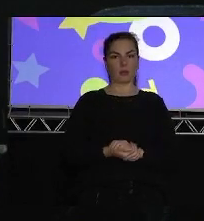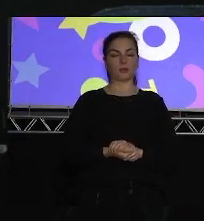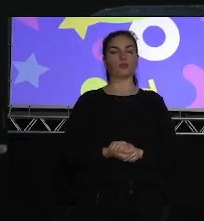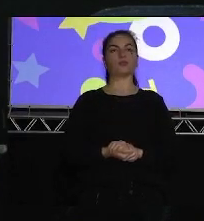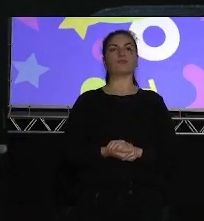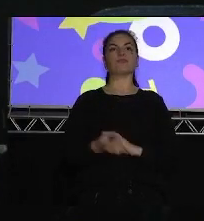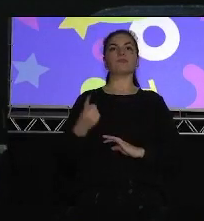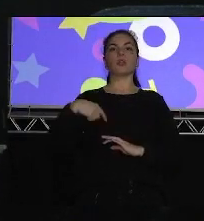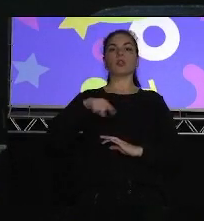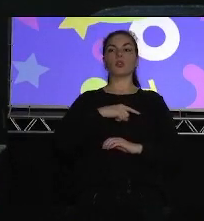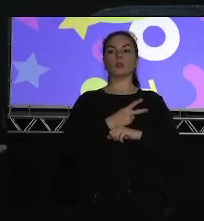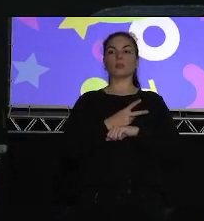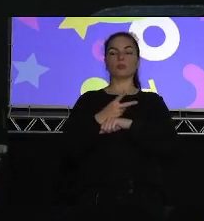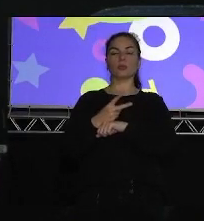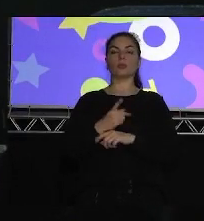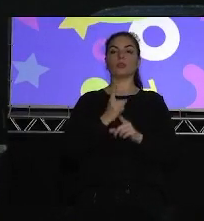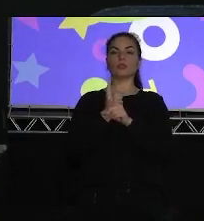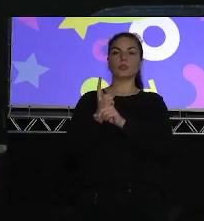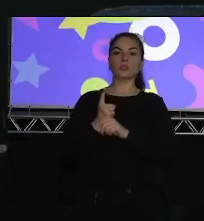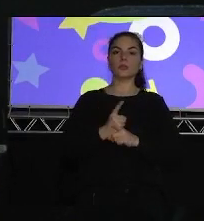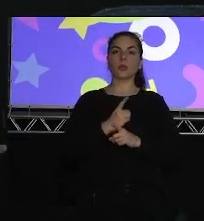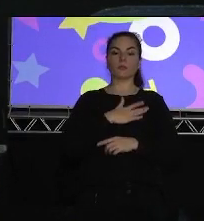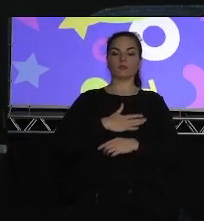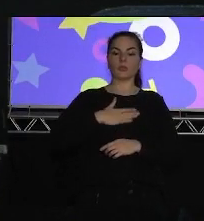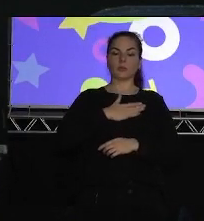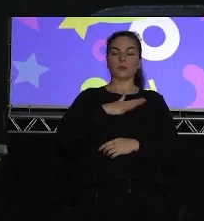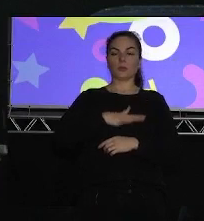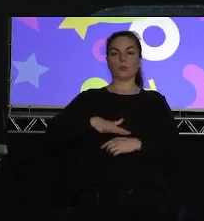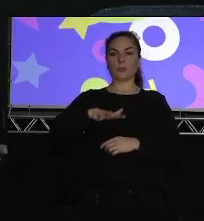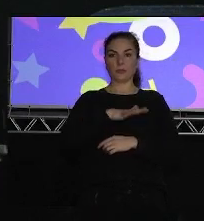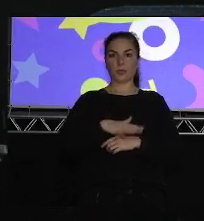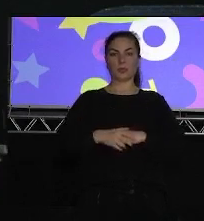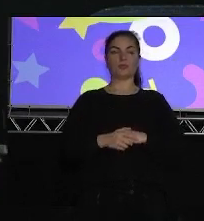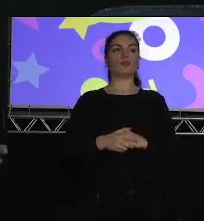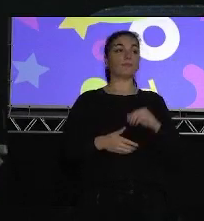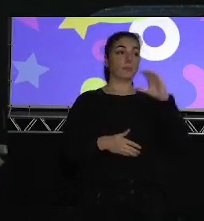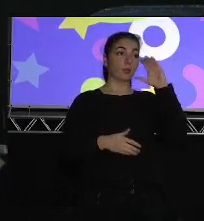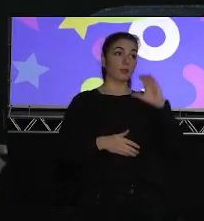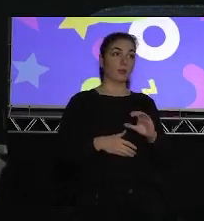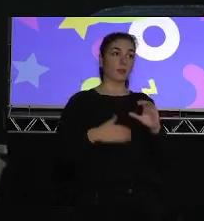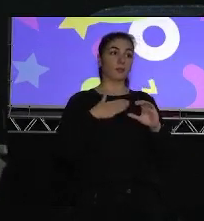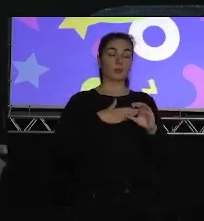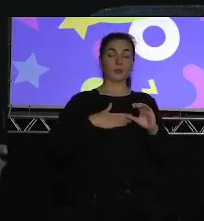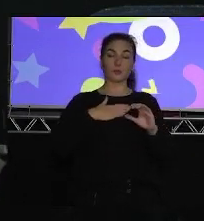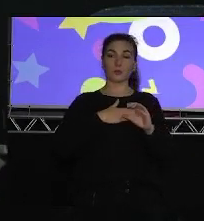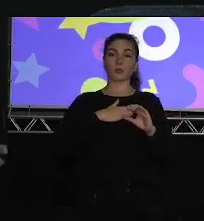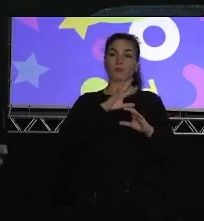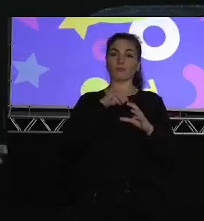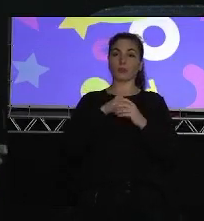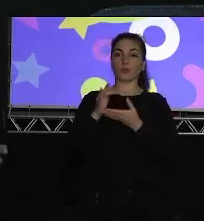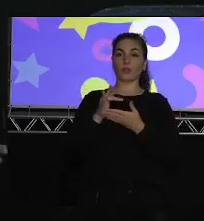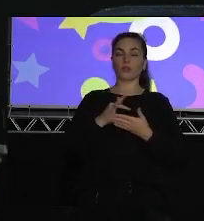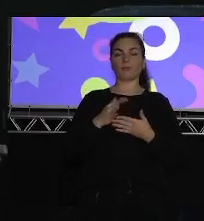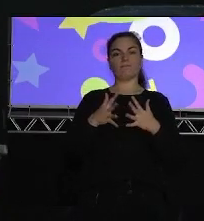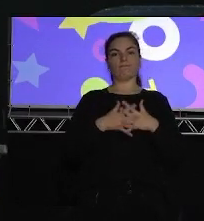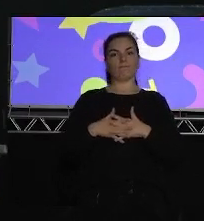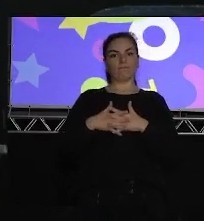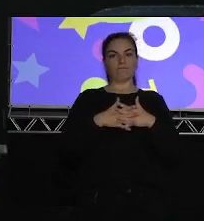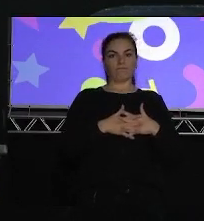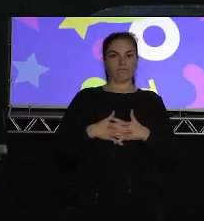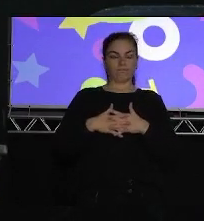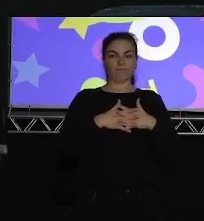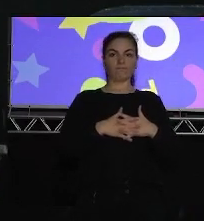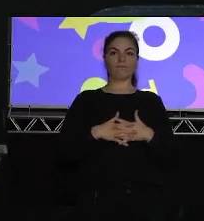identificar problemas e insatisfações do ambiente. Então, a relação direta do cliente com os fornecedores era um problema. O excesso de demandas